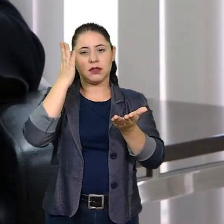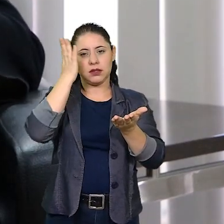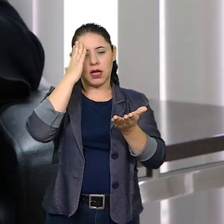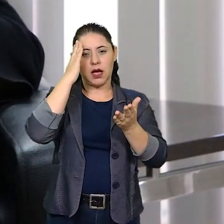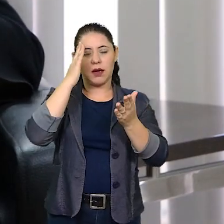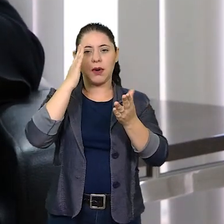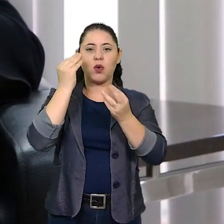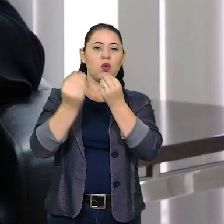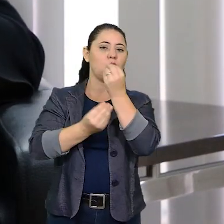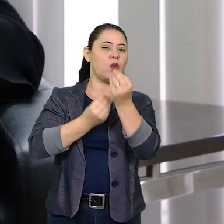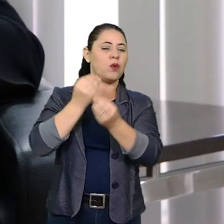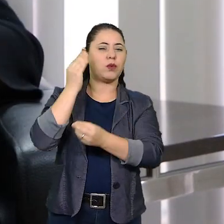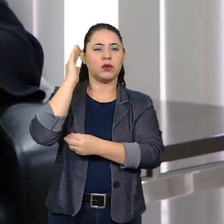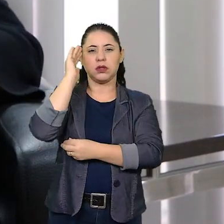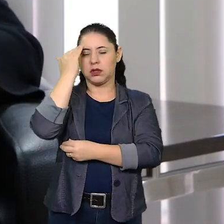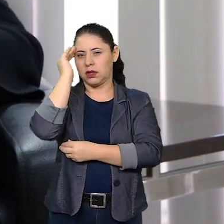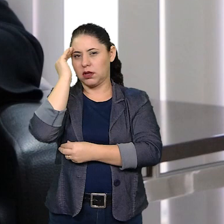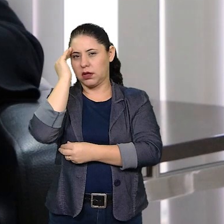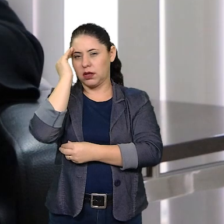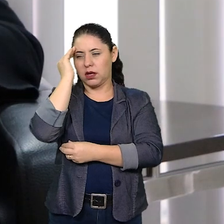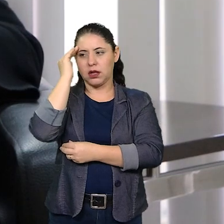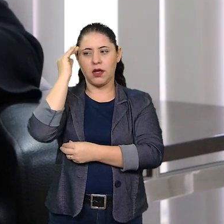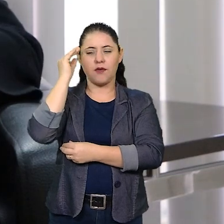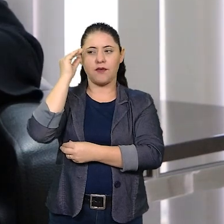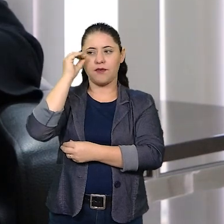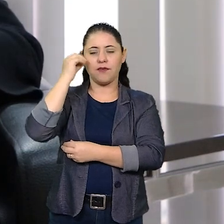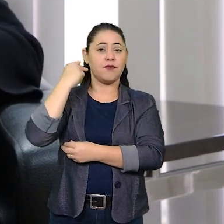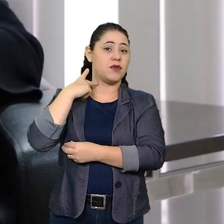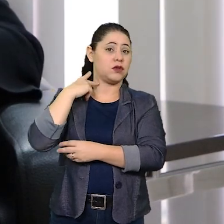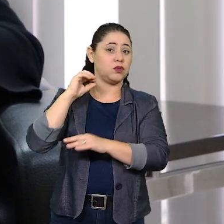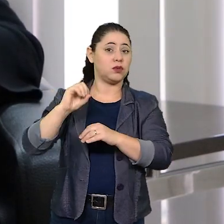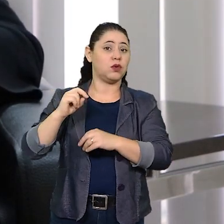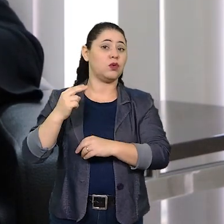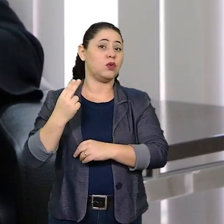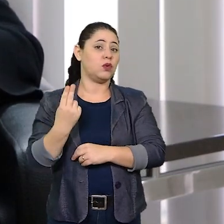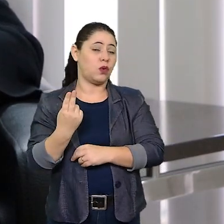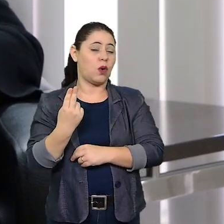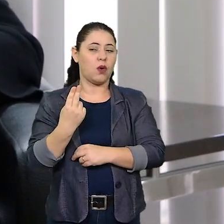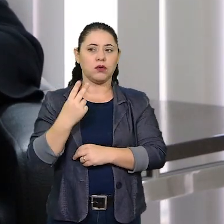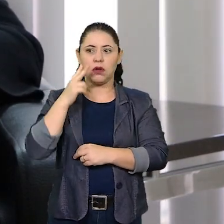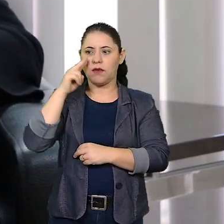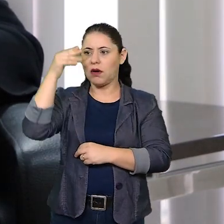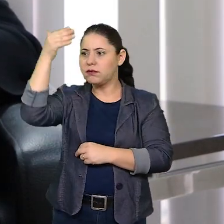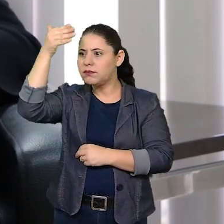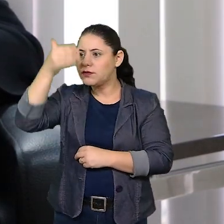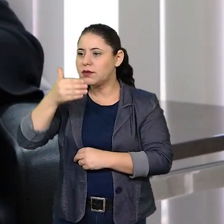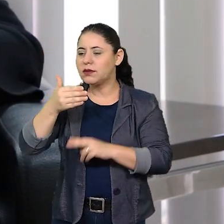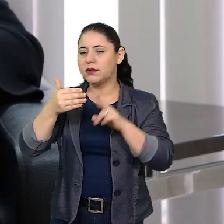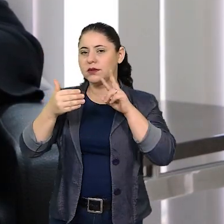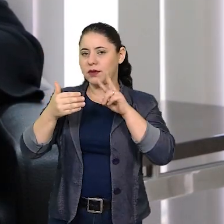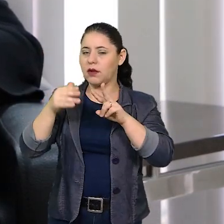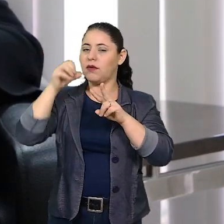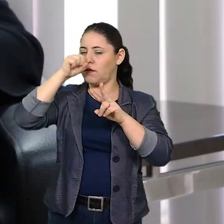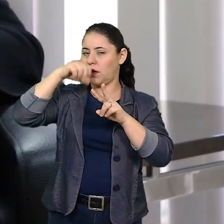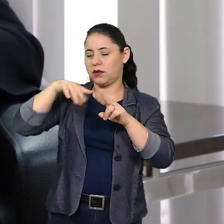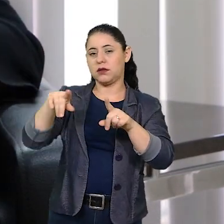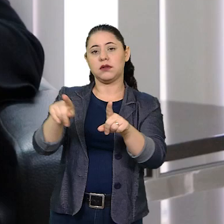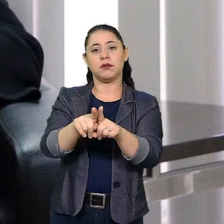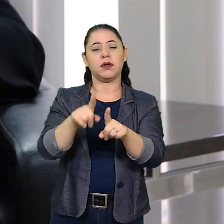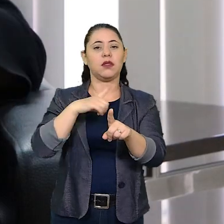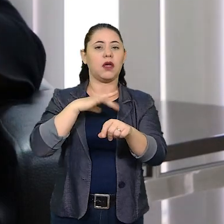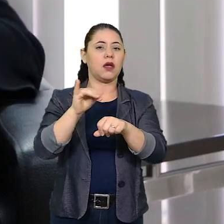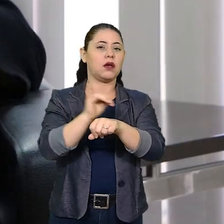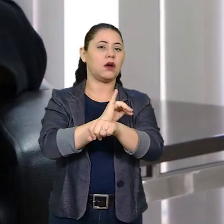tenha mecanismos de compreender quando está sendo vítima ou quando está testemunhando uma violência